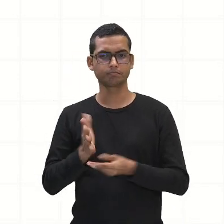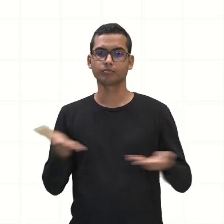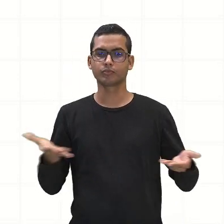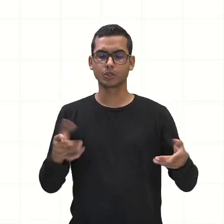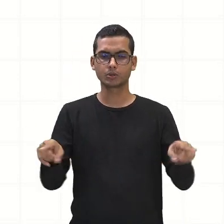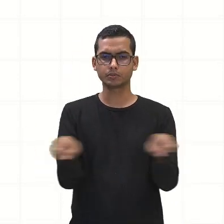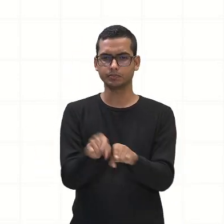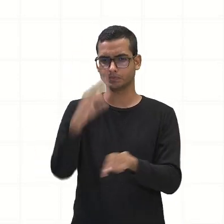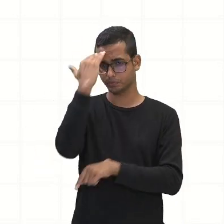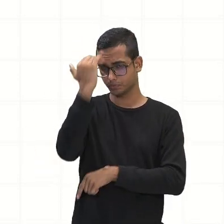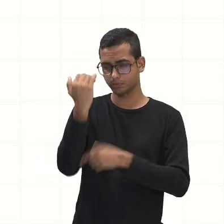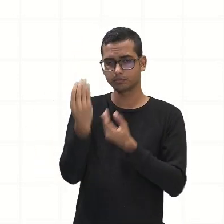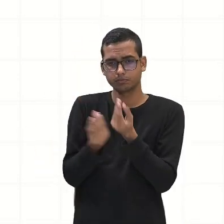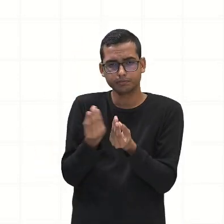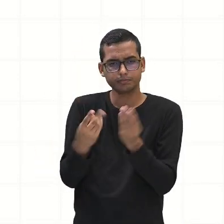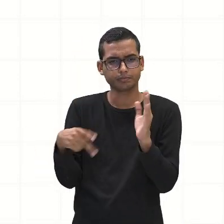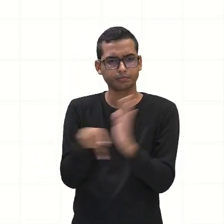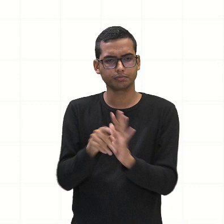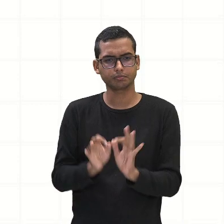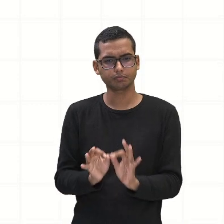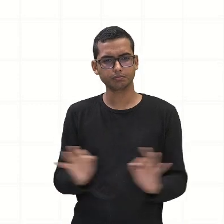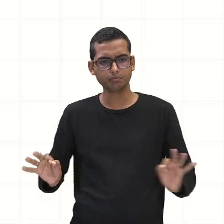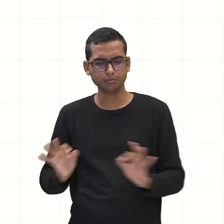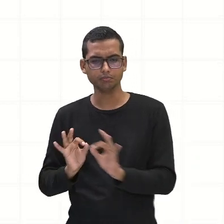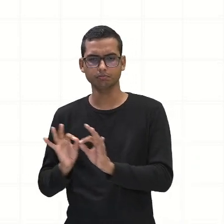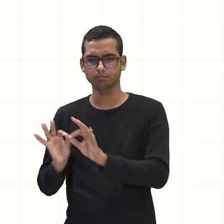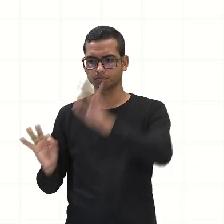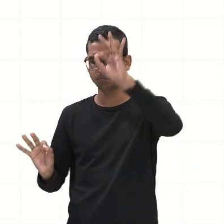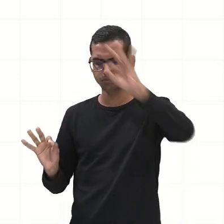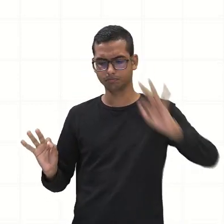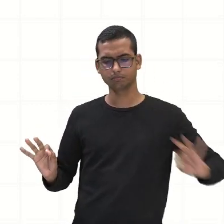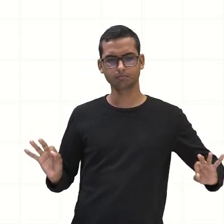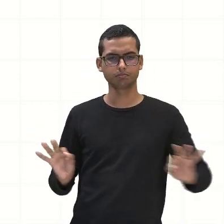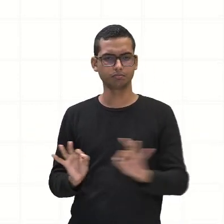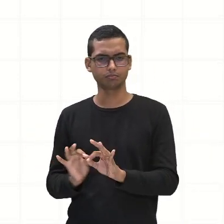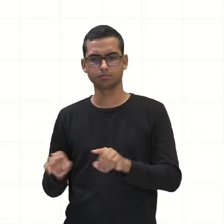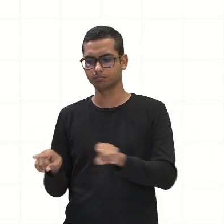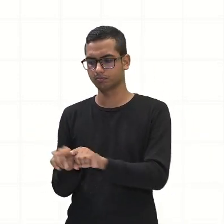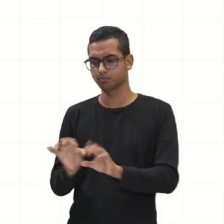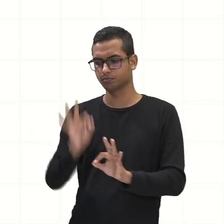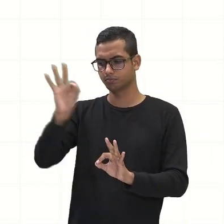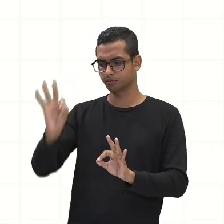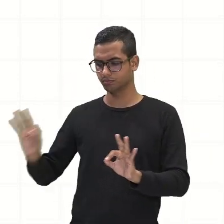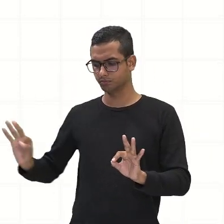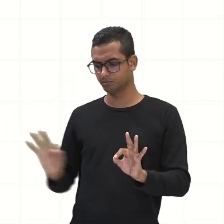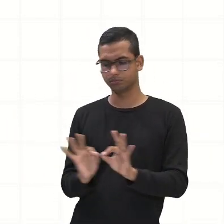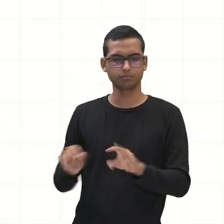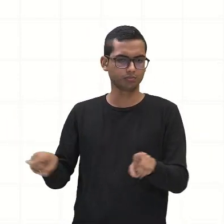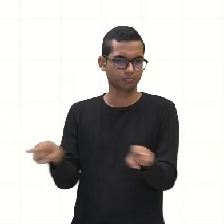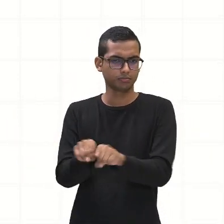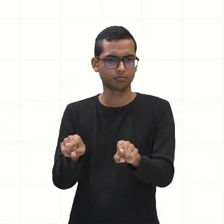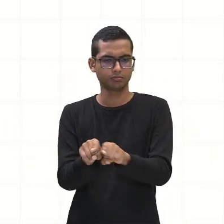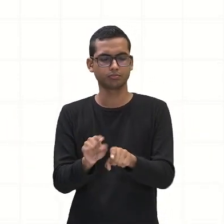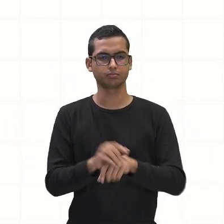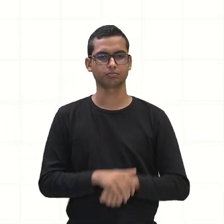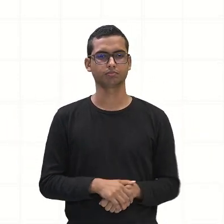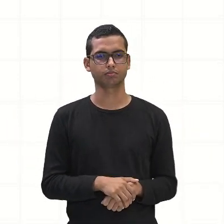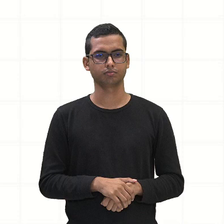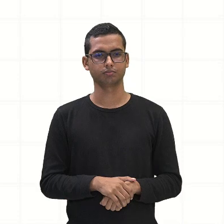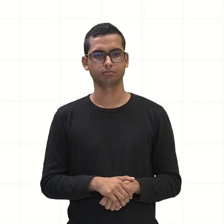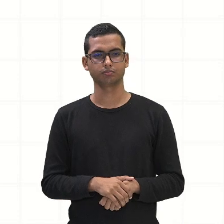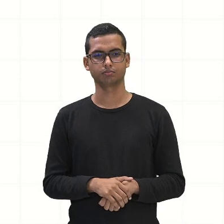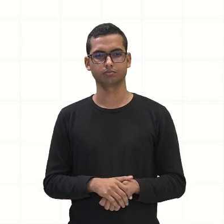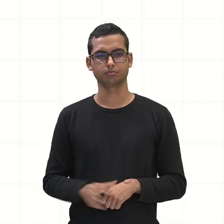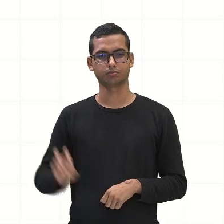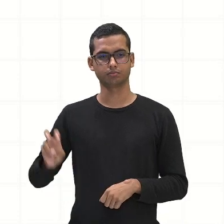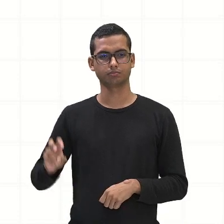que são proporcionais, vale o produto do meio pelos extremos. Então, 5DC é igual a 6 vezes